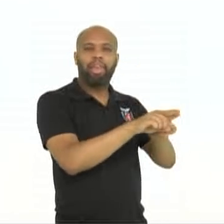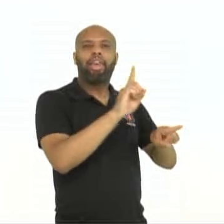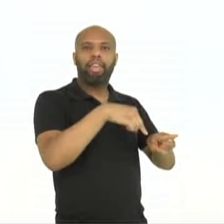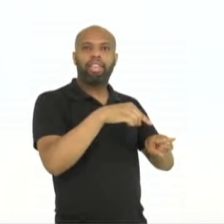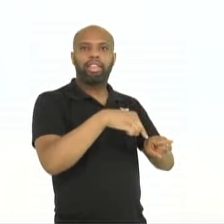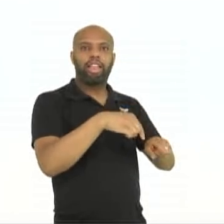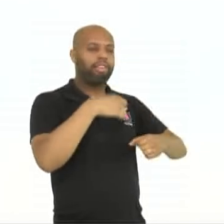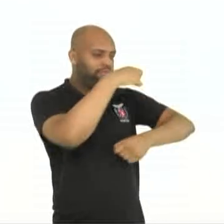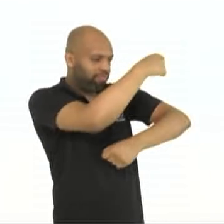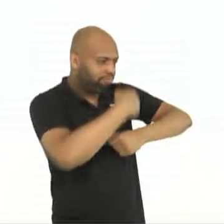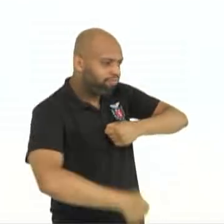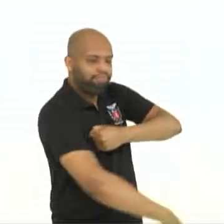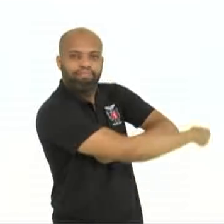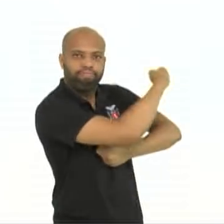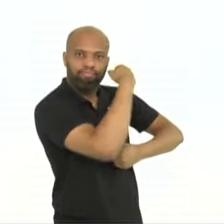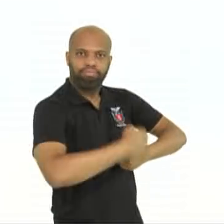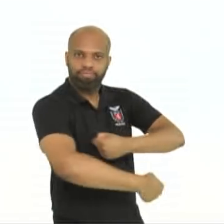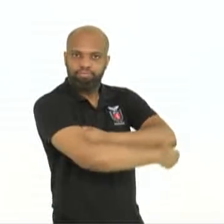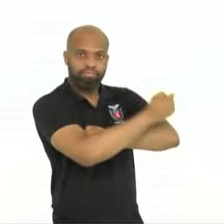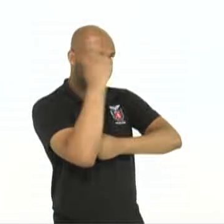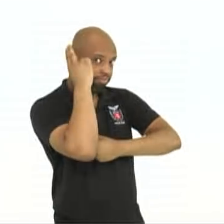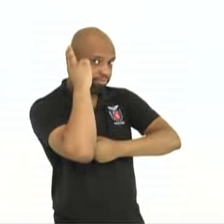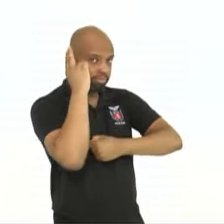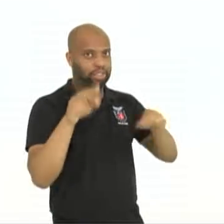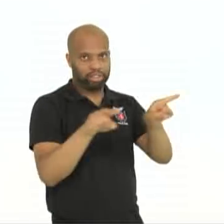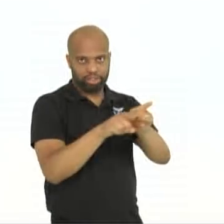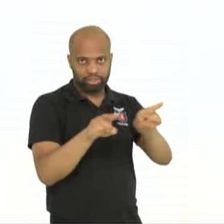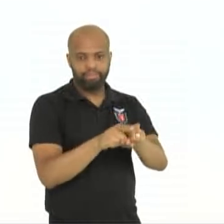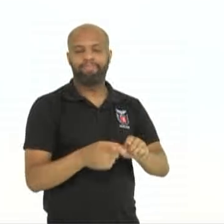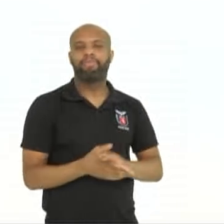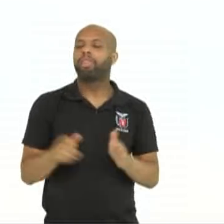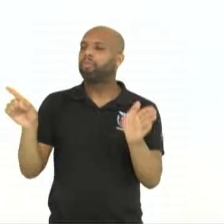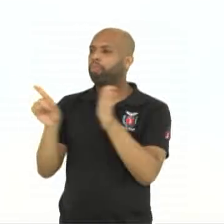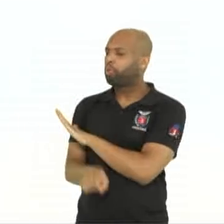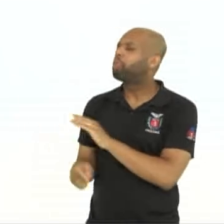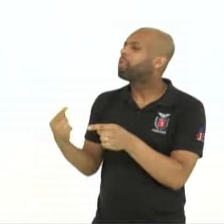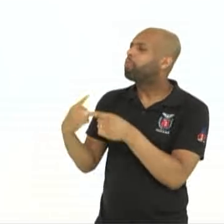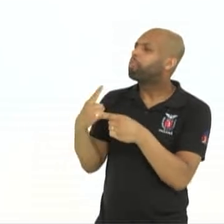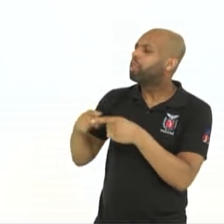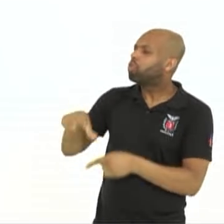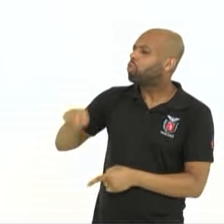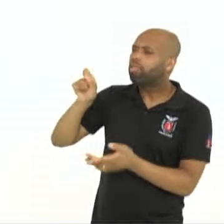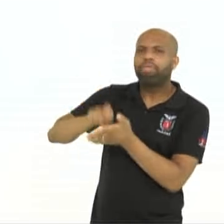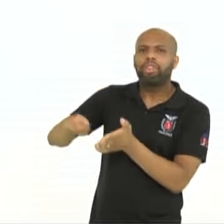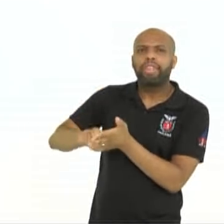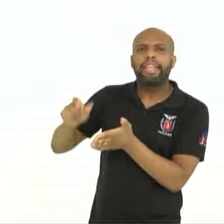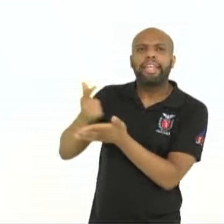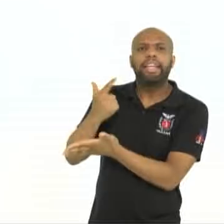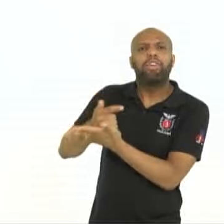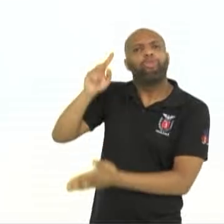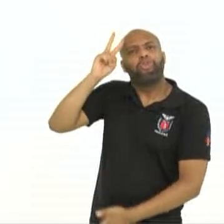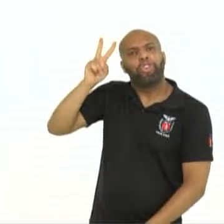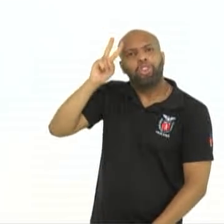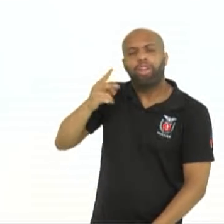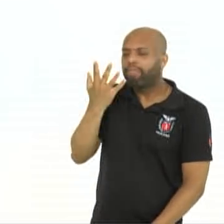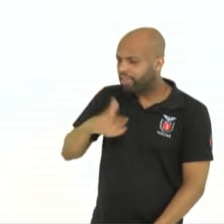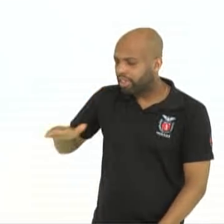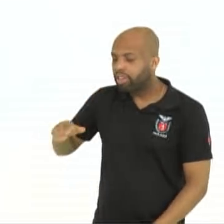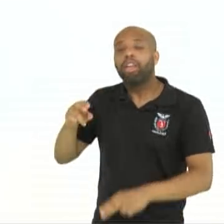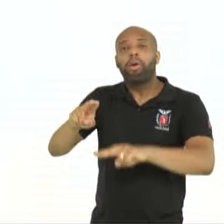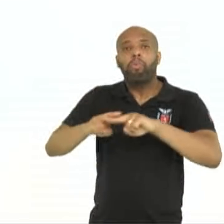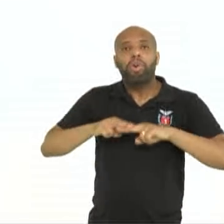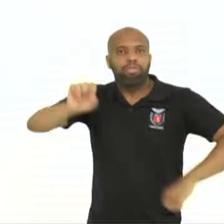próxima pergunta é: por que escolheu escrever livros infantis? O Ziraldo vai responder: foi por causa desses